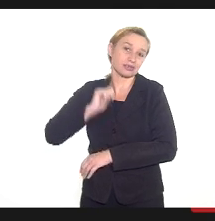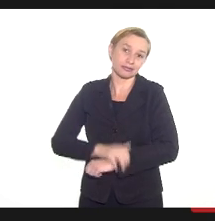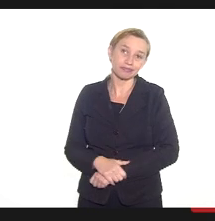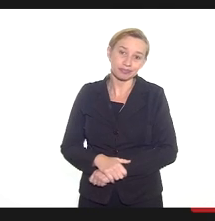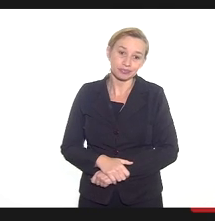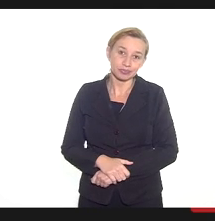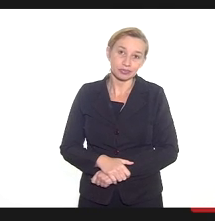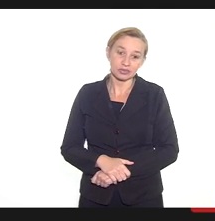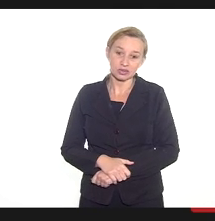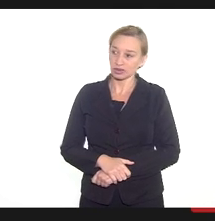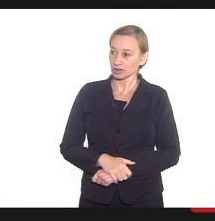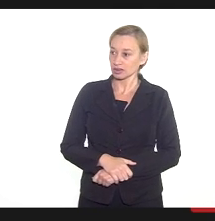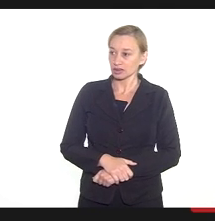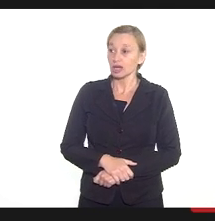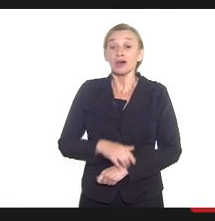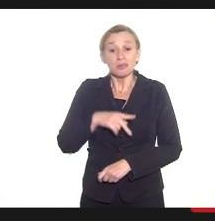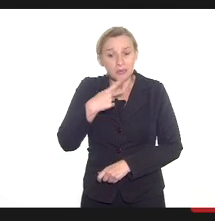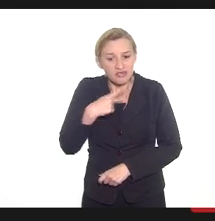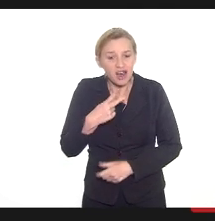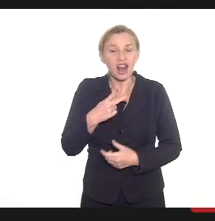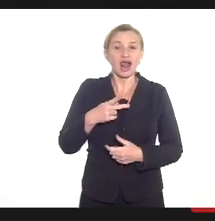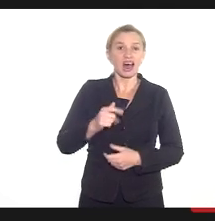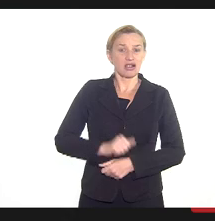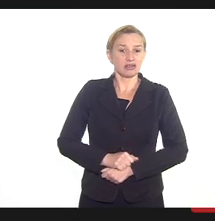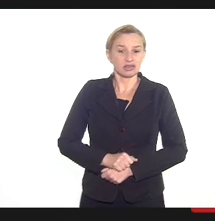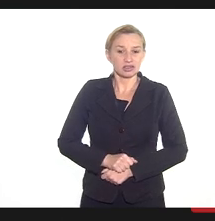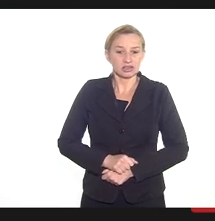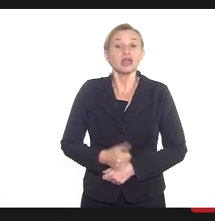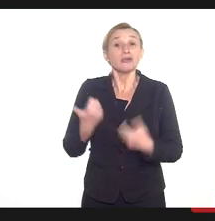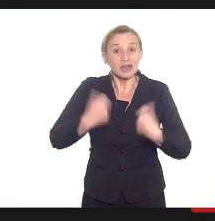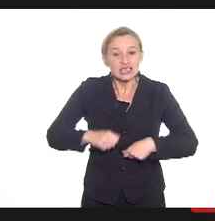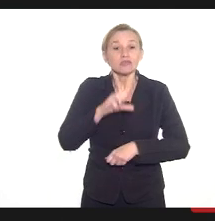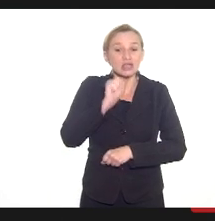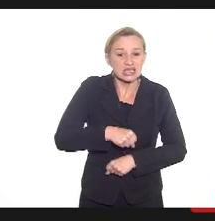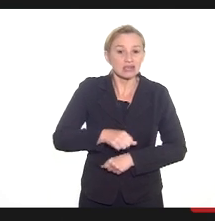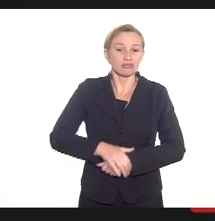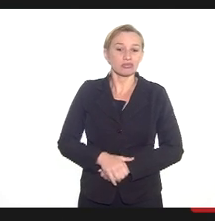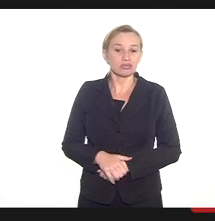negras. Isso precisa dizer, ser dito. E precisamos, sim,